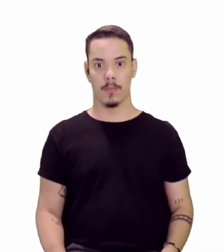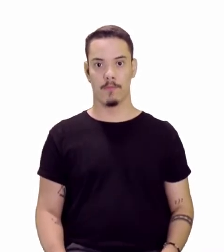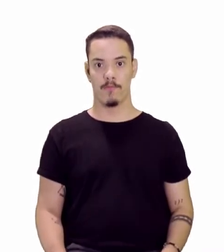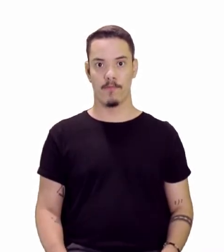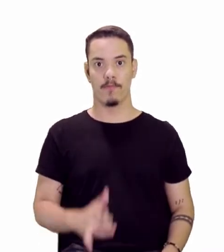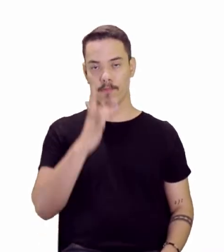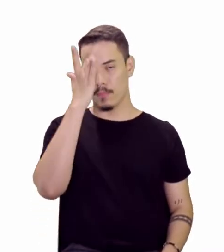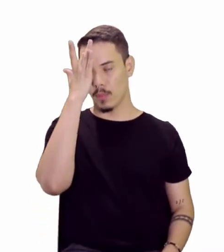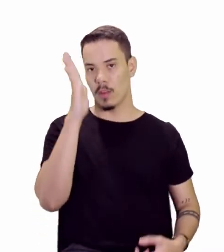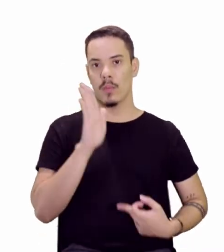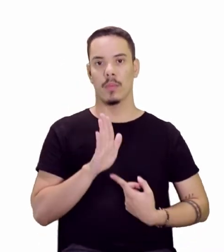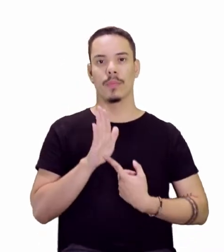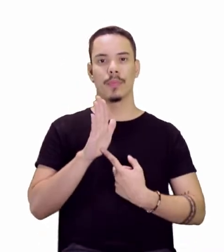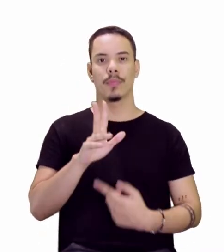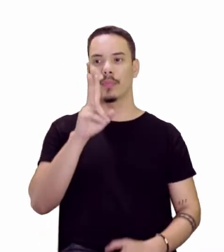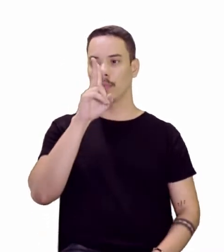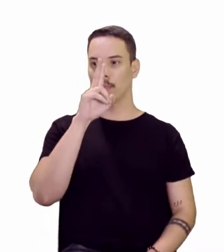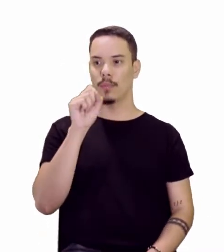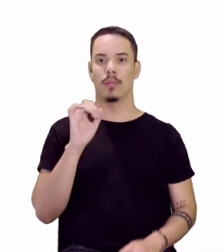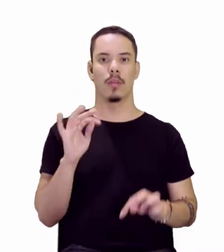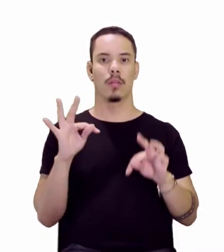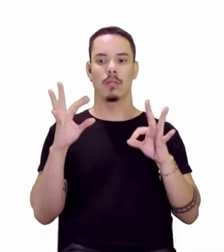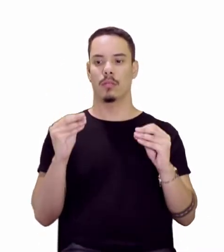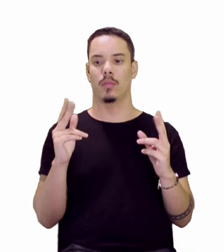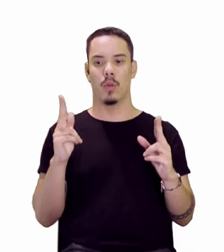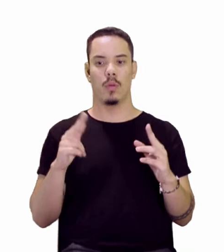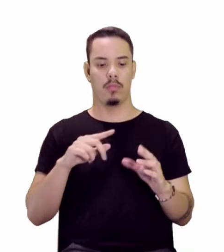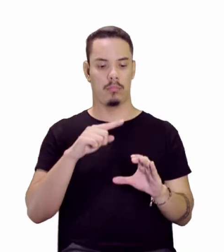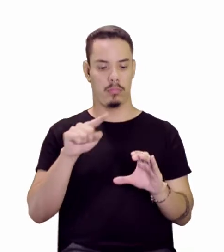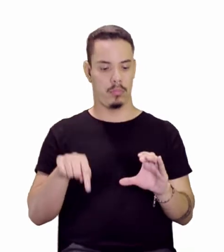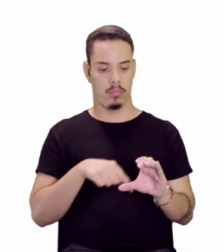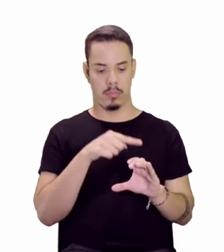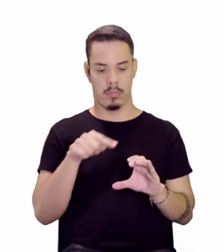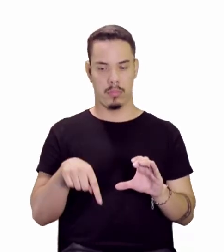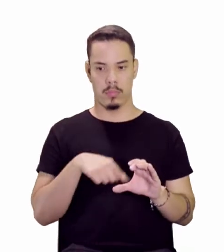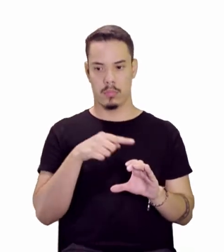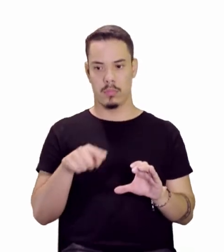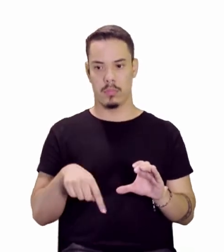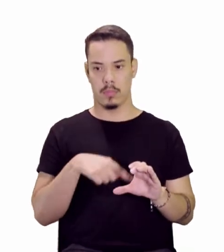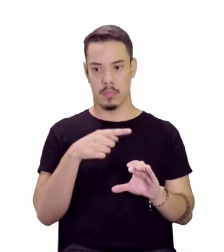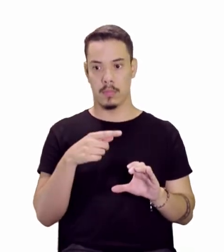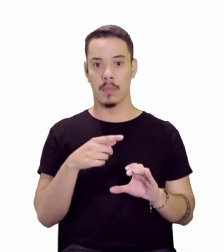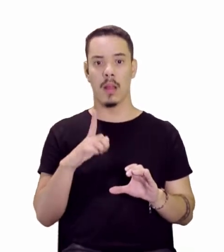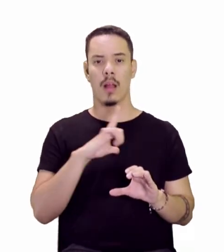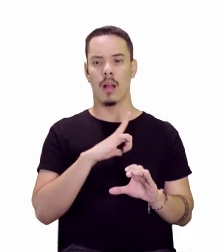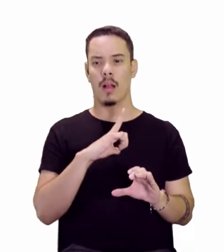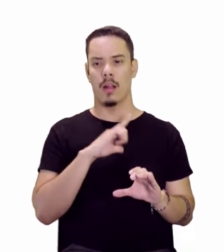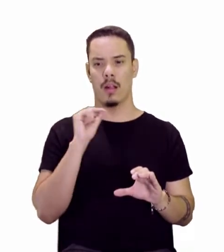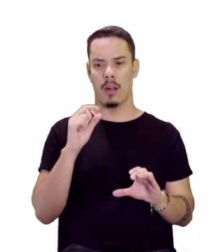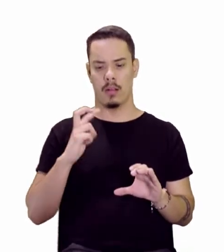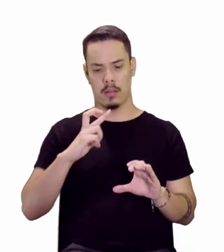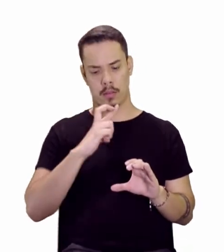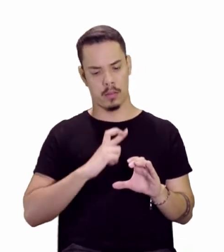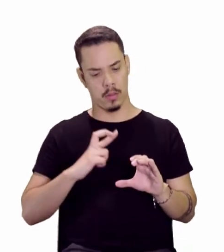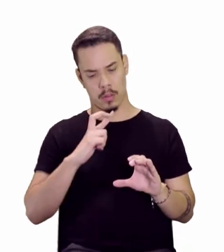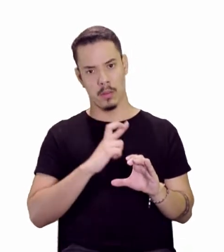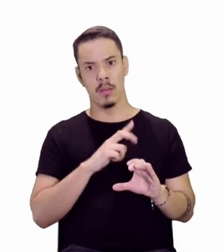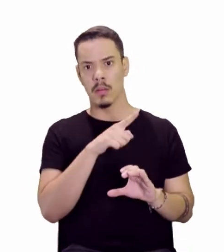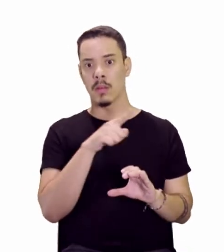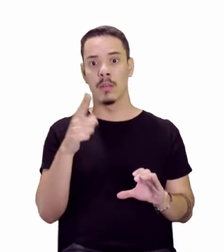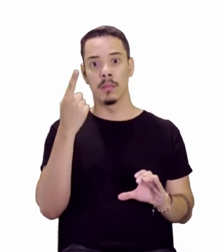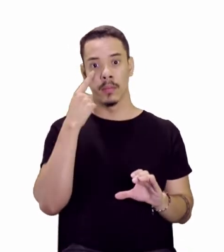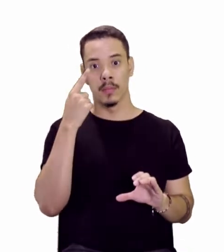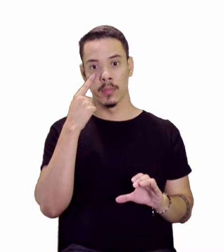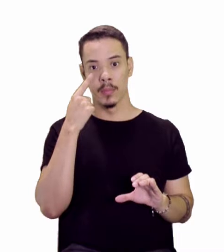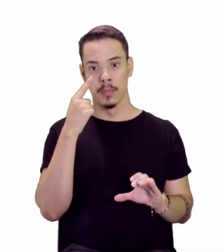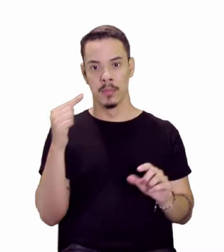as forças em todas, né, como se fosse no círculo, né, em torno dele. Isso. E aí, a gente pode observar, você está vendo que essas